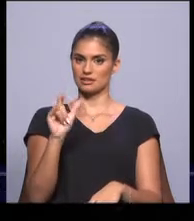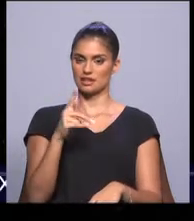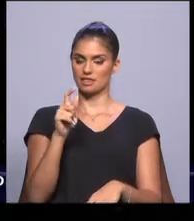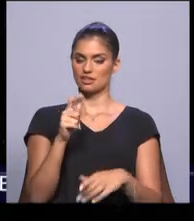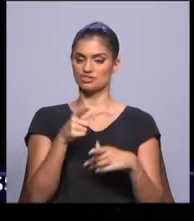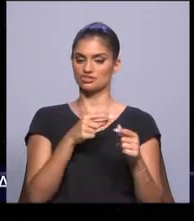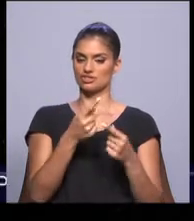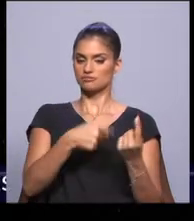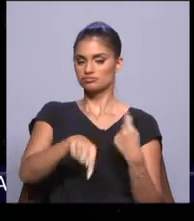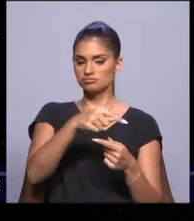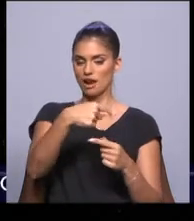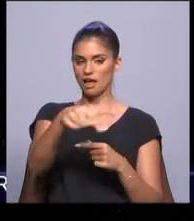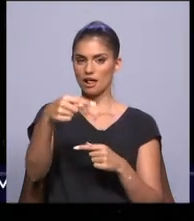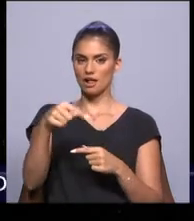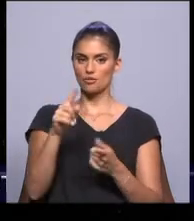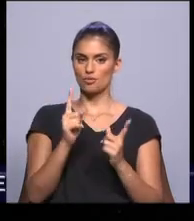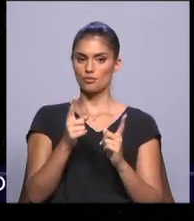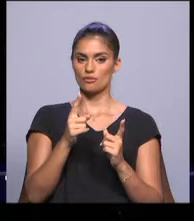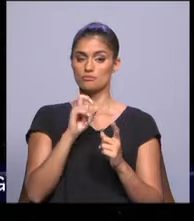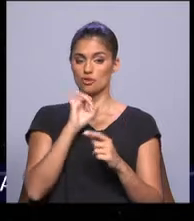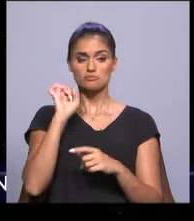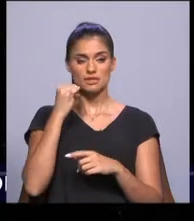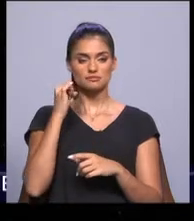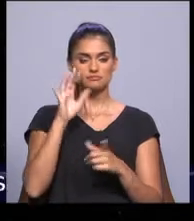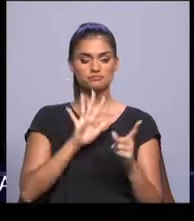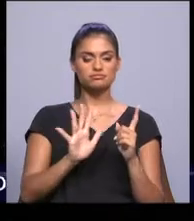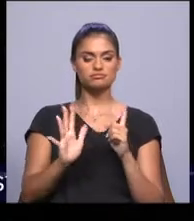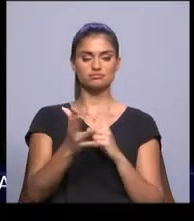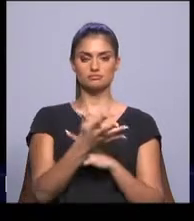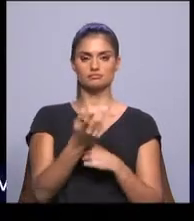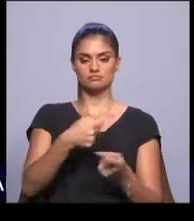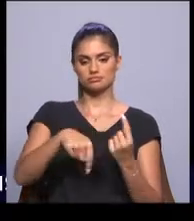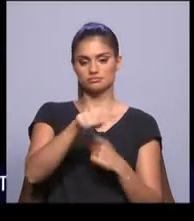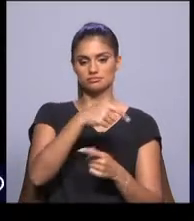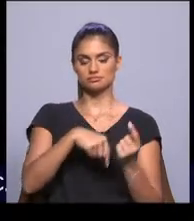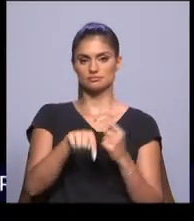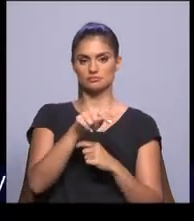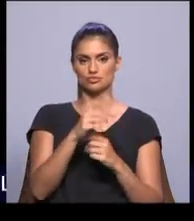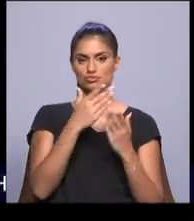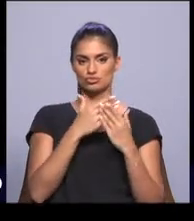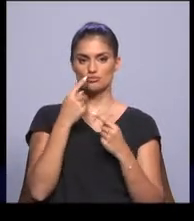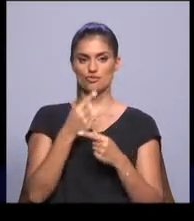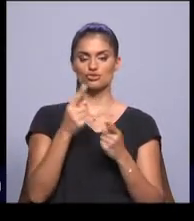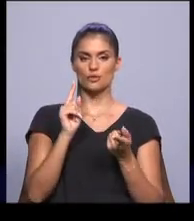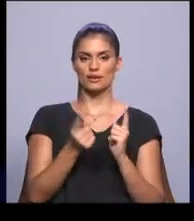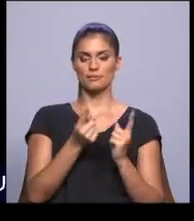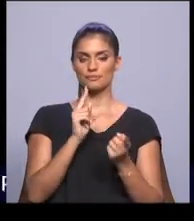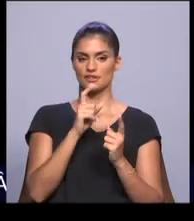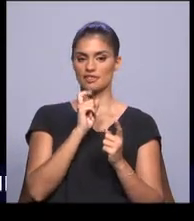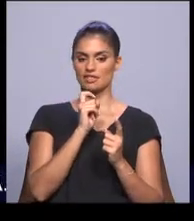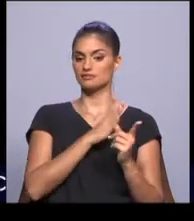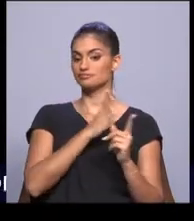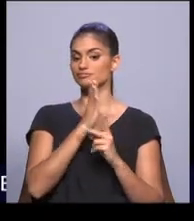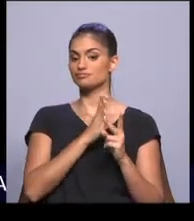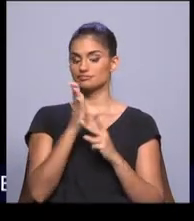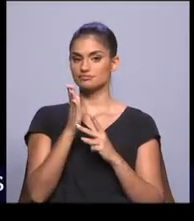do seu disco. Será que isto afeta muito o ambiente à volta do seu disco, deste disco de acreção? O estudo diz que, olha, dá para os dois lados, que é como